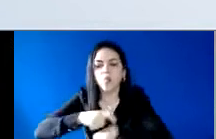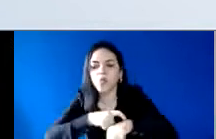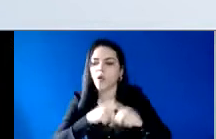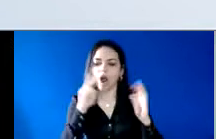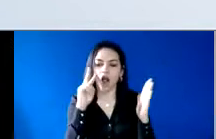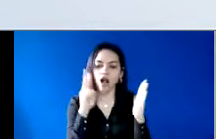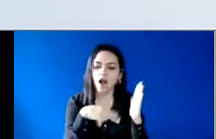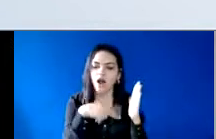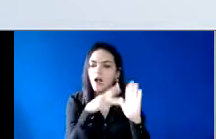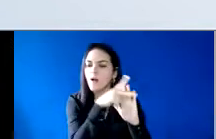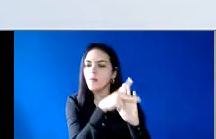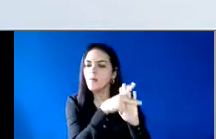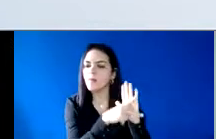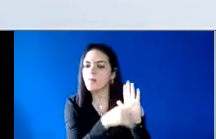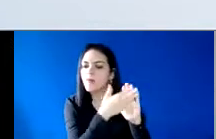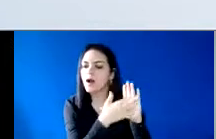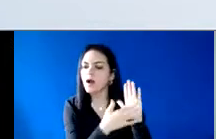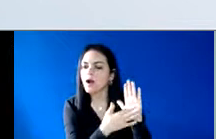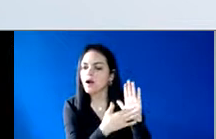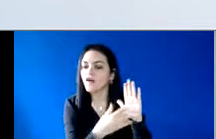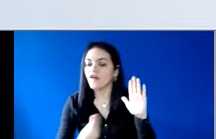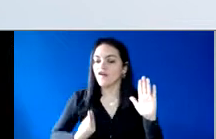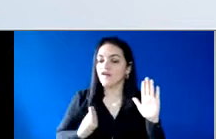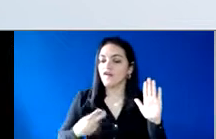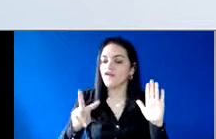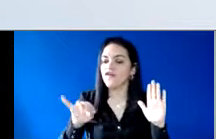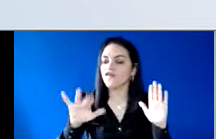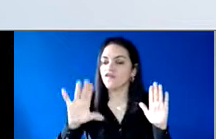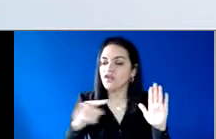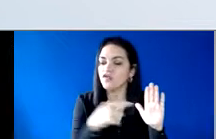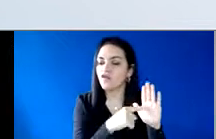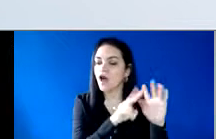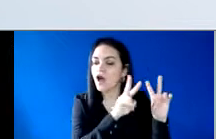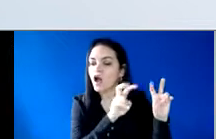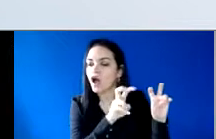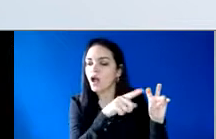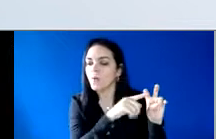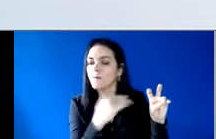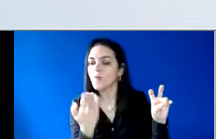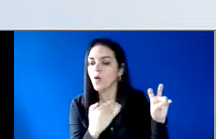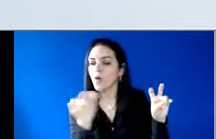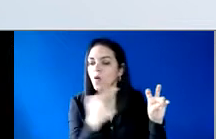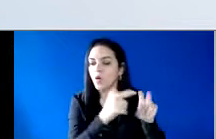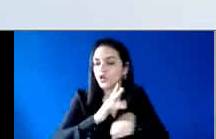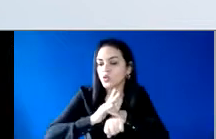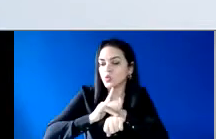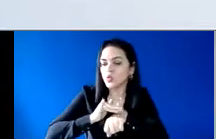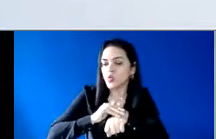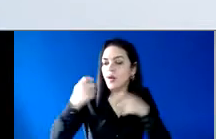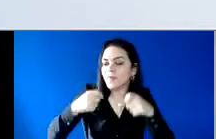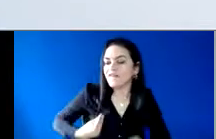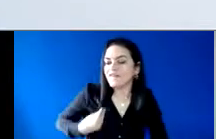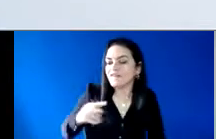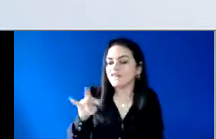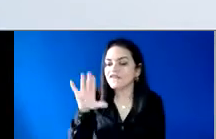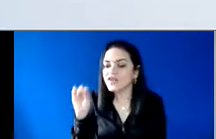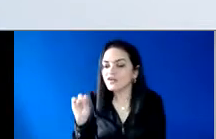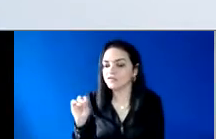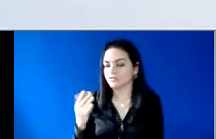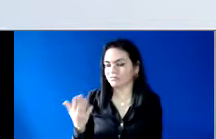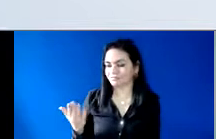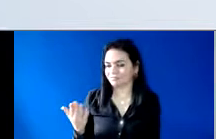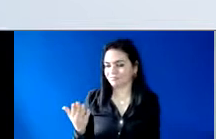plano. Porque o plano tem que ser vivo, porque ele trata de morte, ele trata de doença, então ele tem que ser vivo. Outra coisa importante